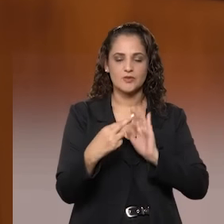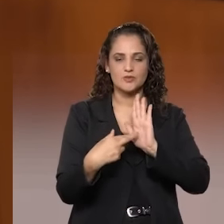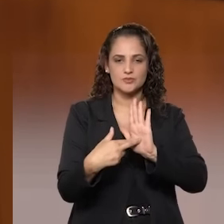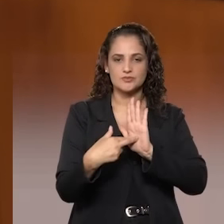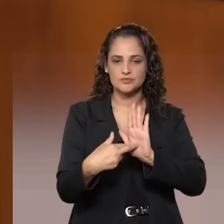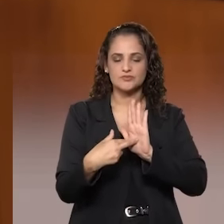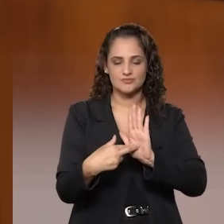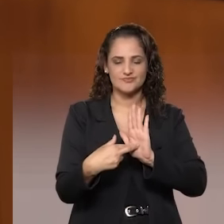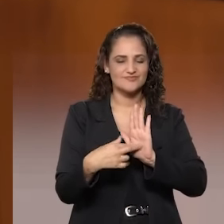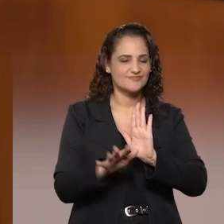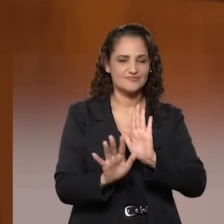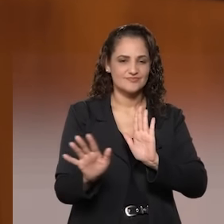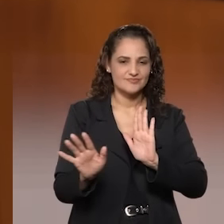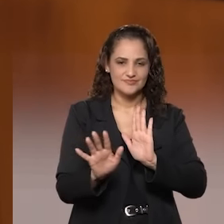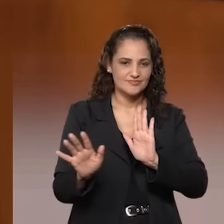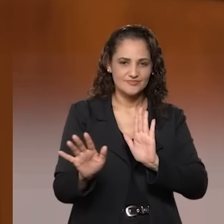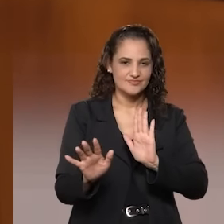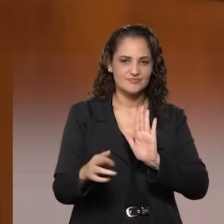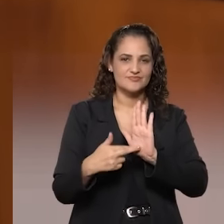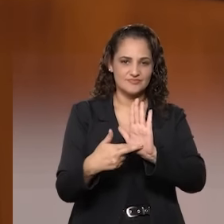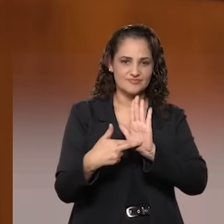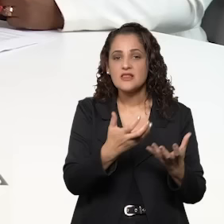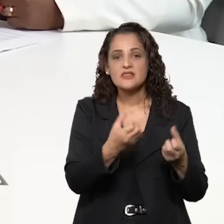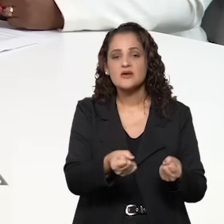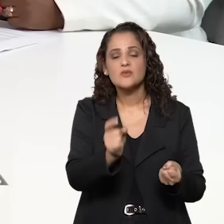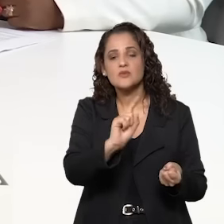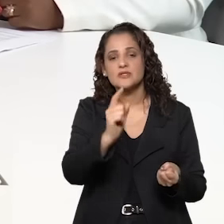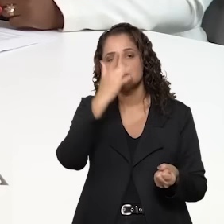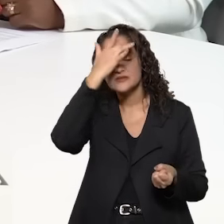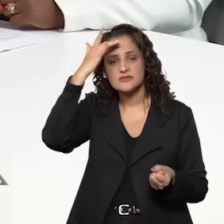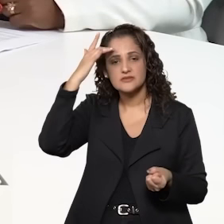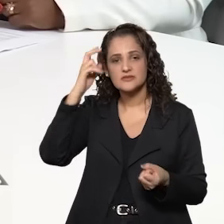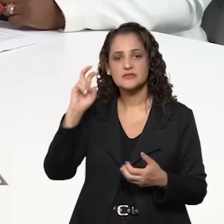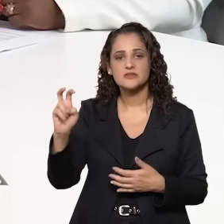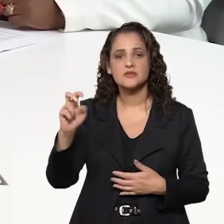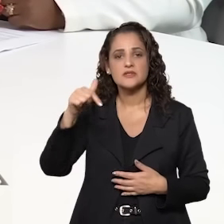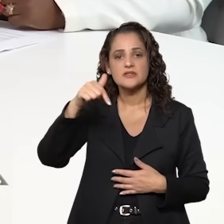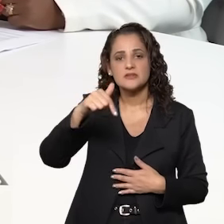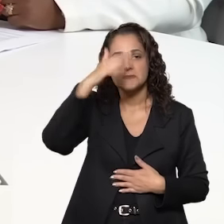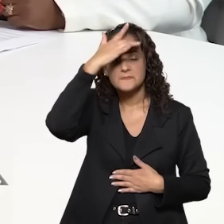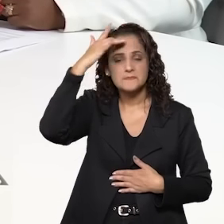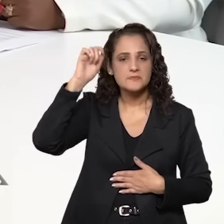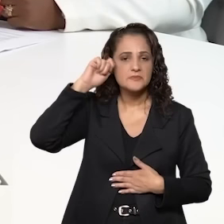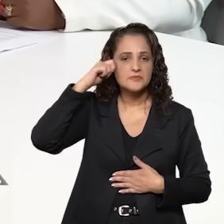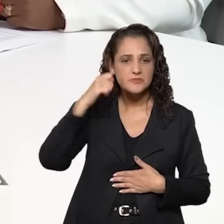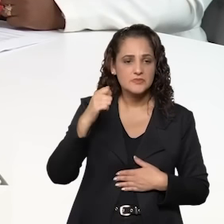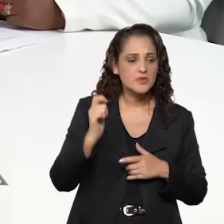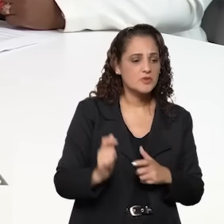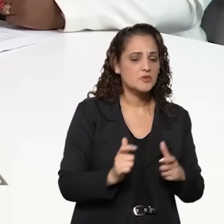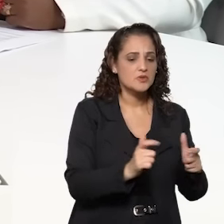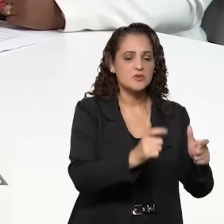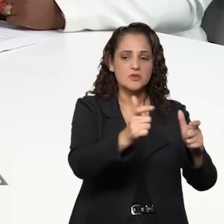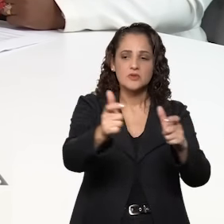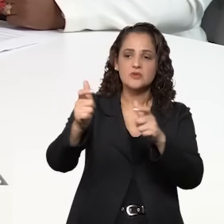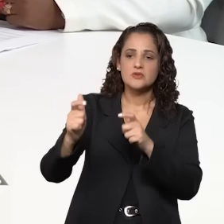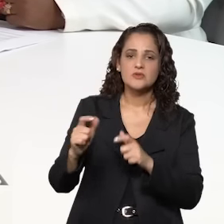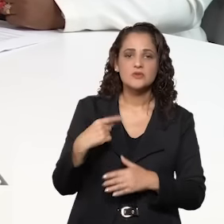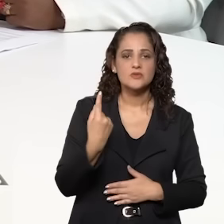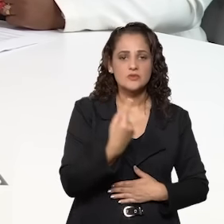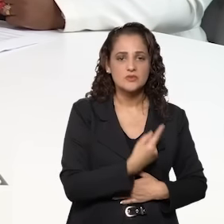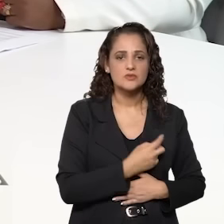fácil eu quero saber da proporcionalidade nós somos 57% da população mulheres